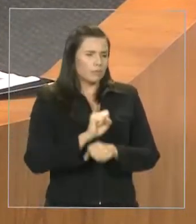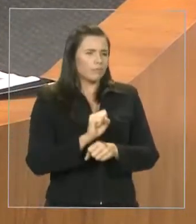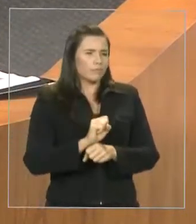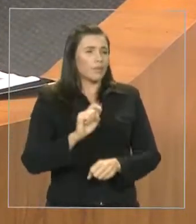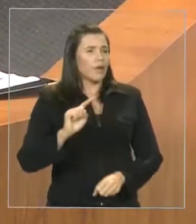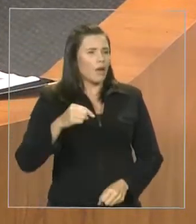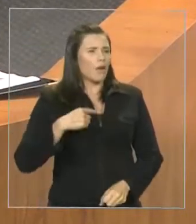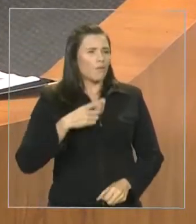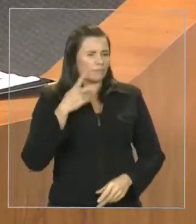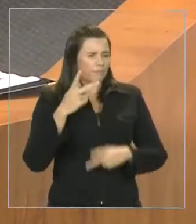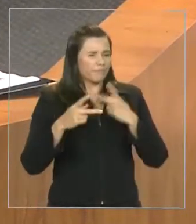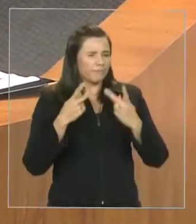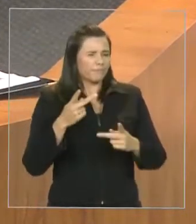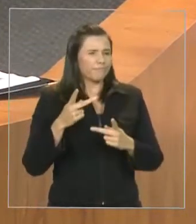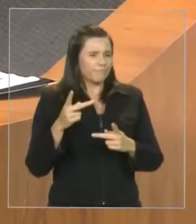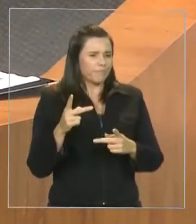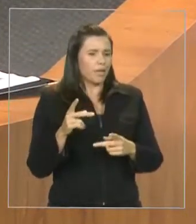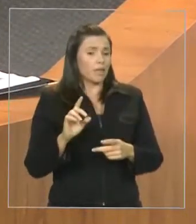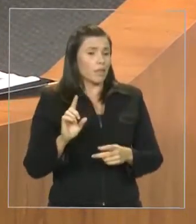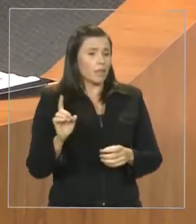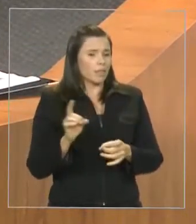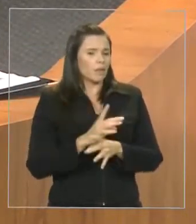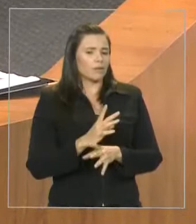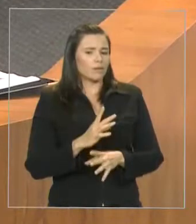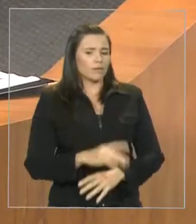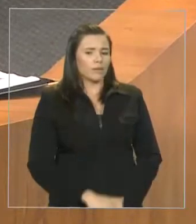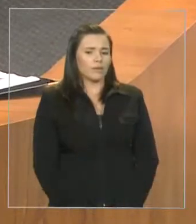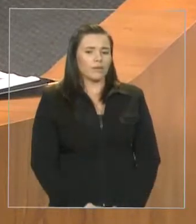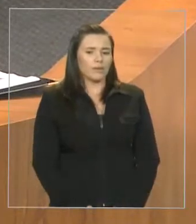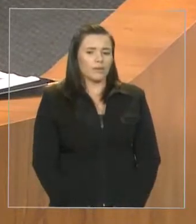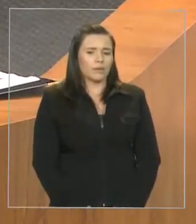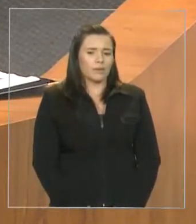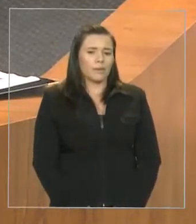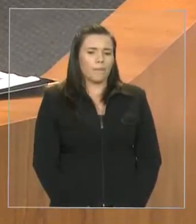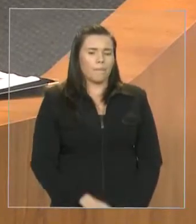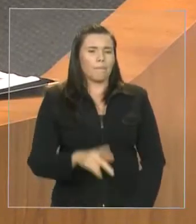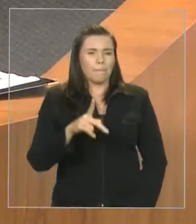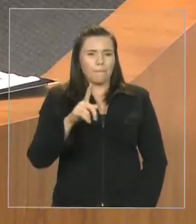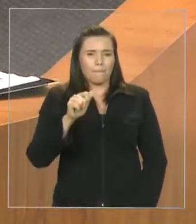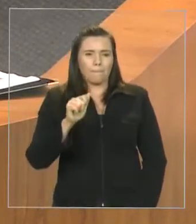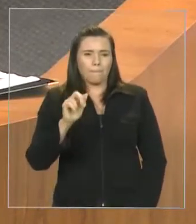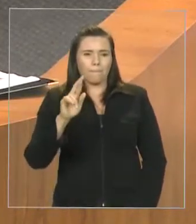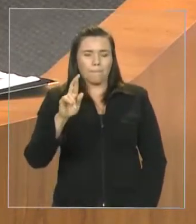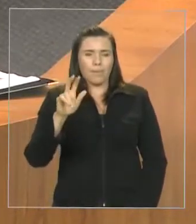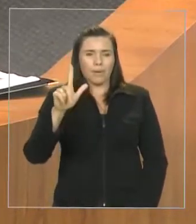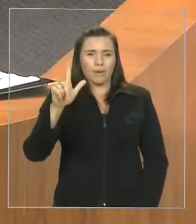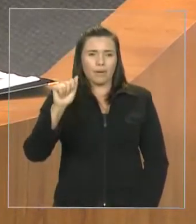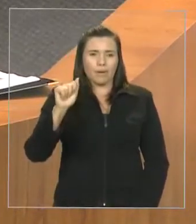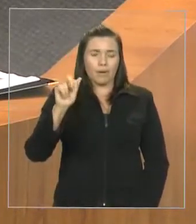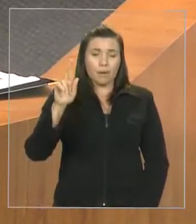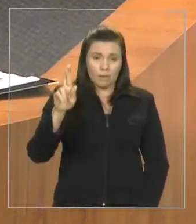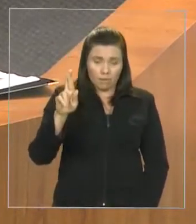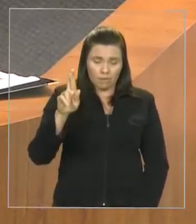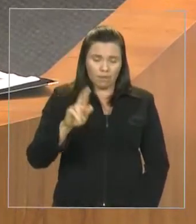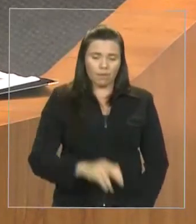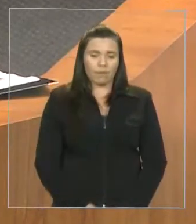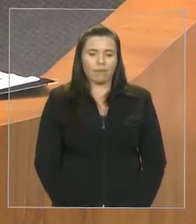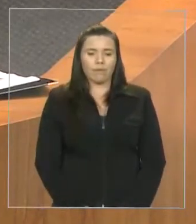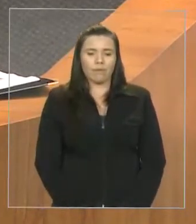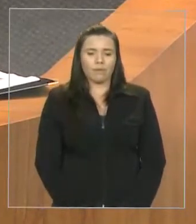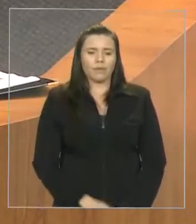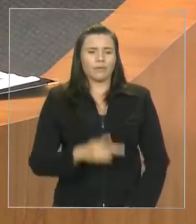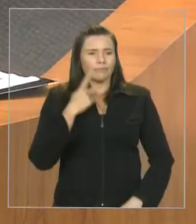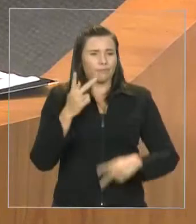falar, a essência do parlamento, discutir um tema tão importante no Estado do Maranhão, em um momento que o Brasil é passado a limpo, o